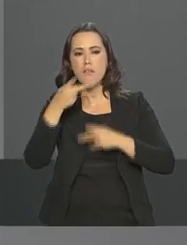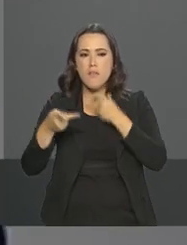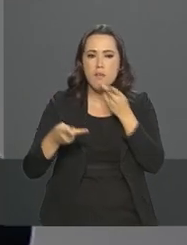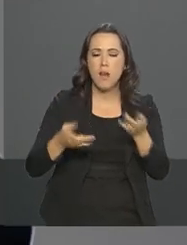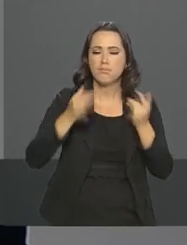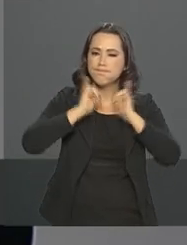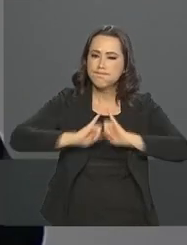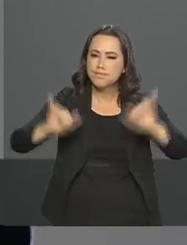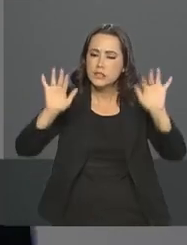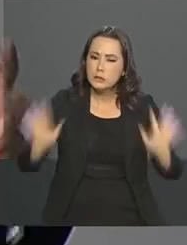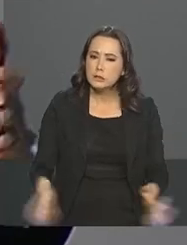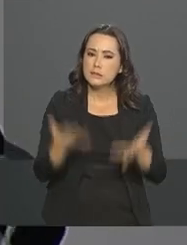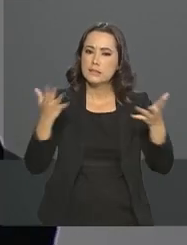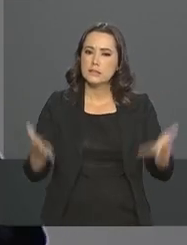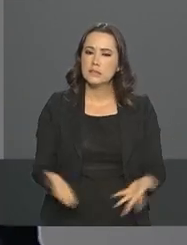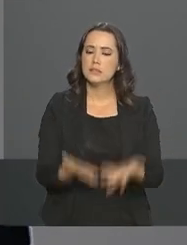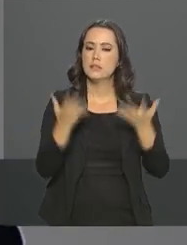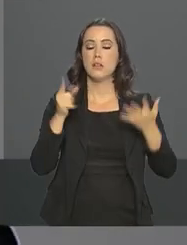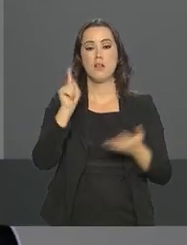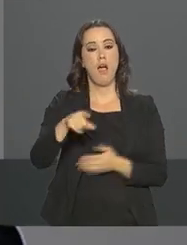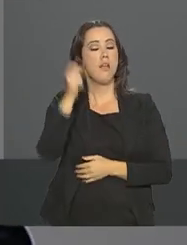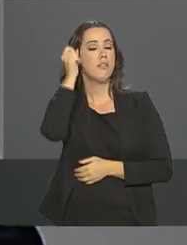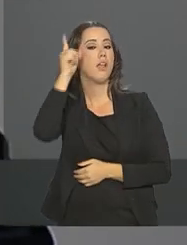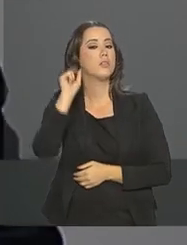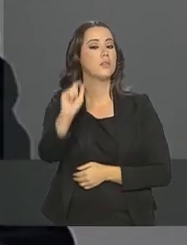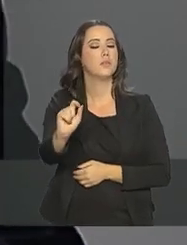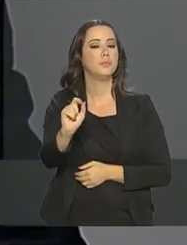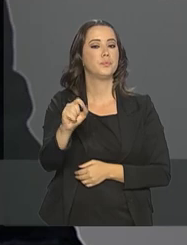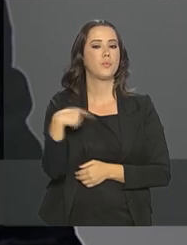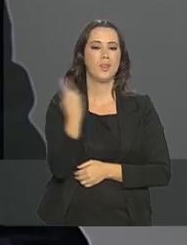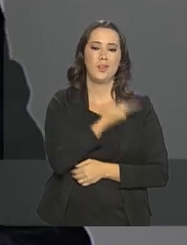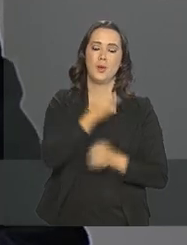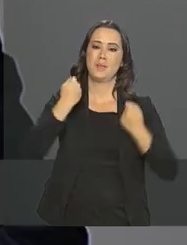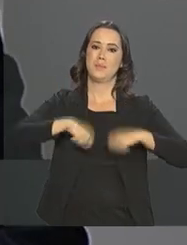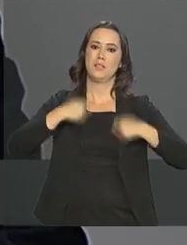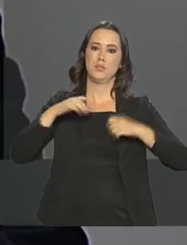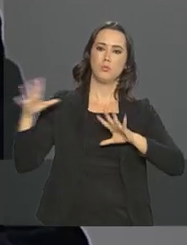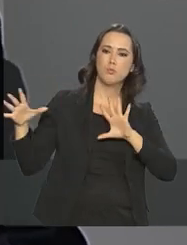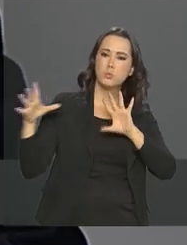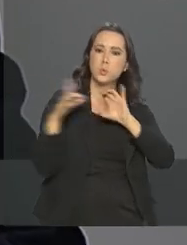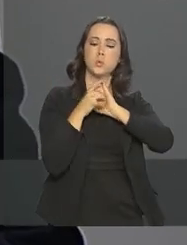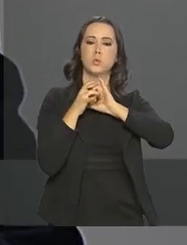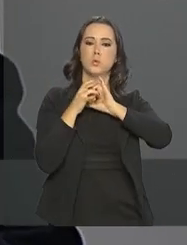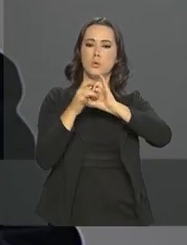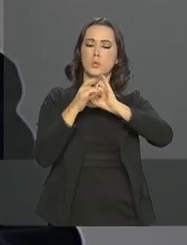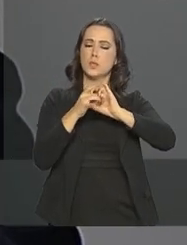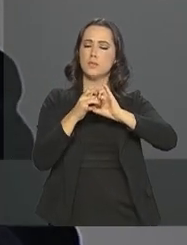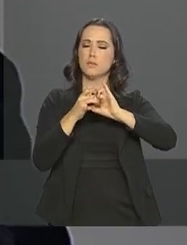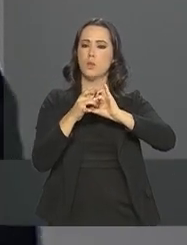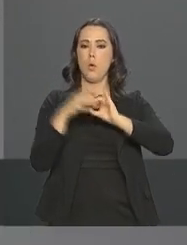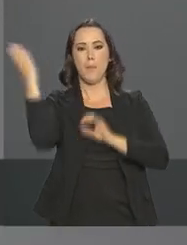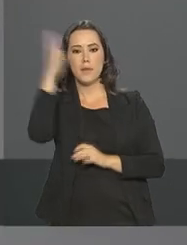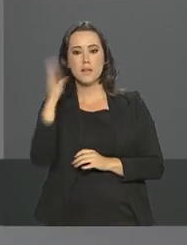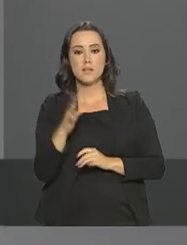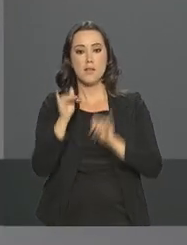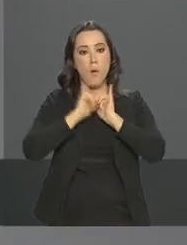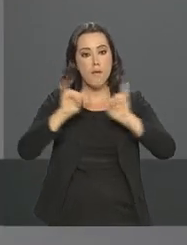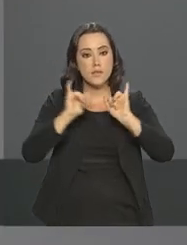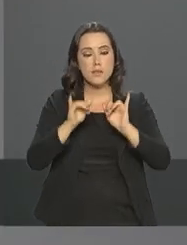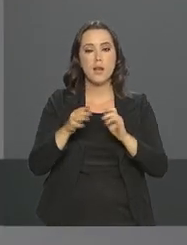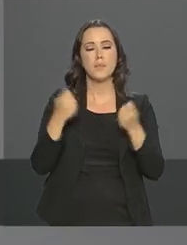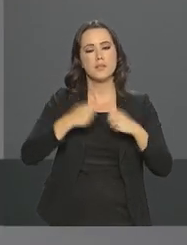divulgar e enaltecer ressaltar a ideia de que nós temos que ter uma unidade nacional absoluta e pregar a